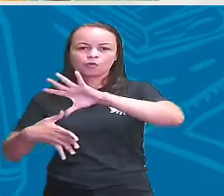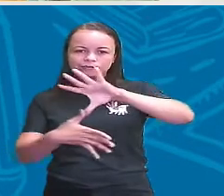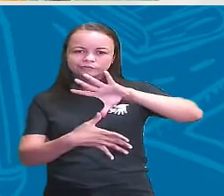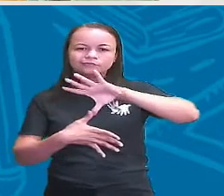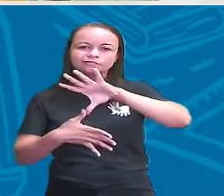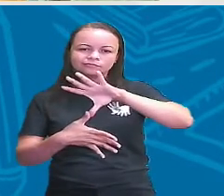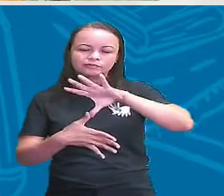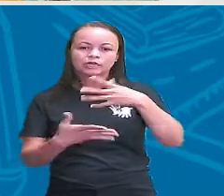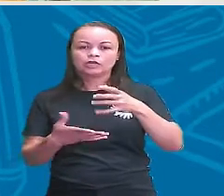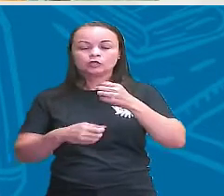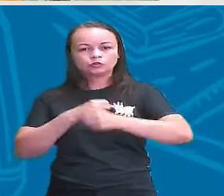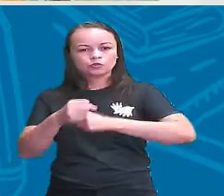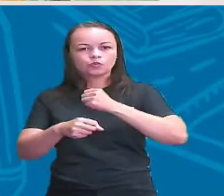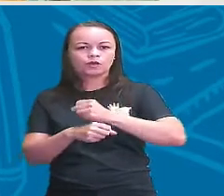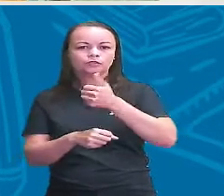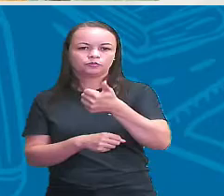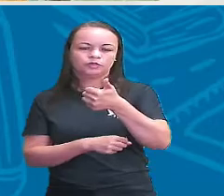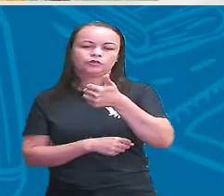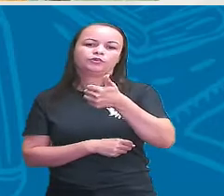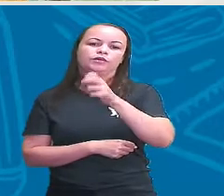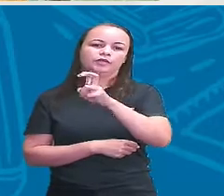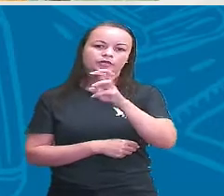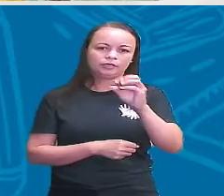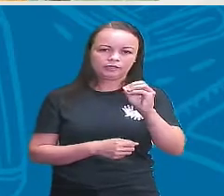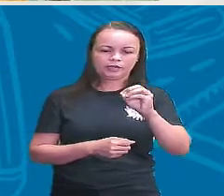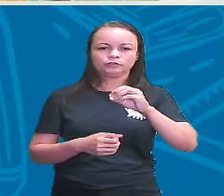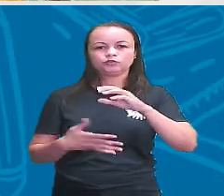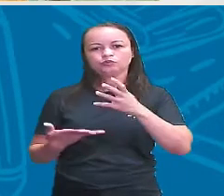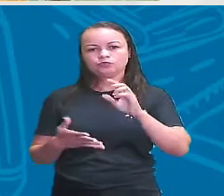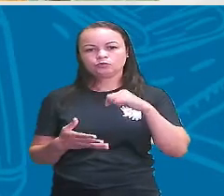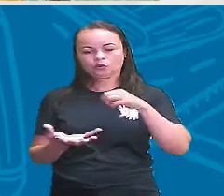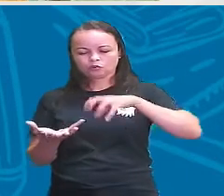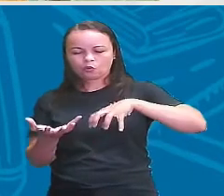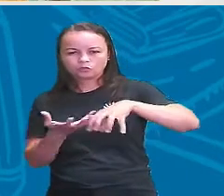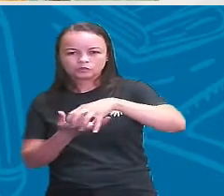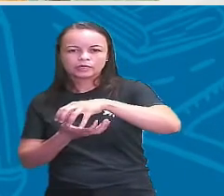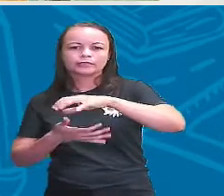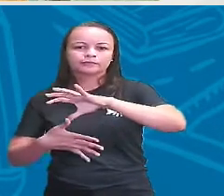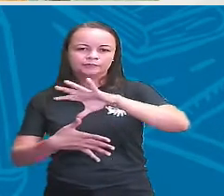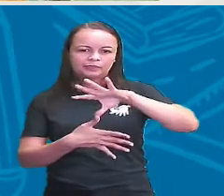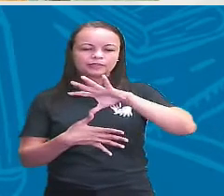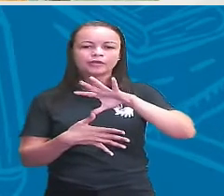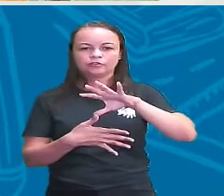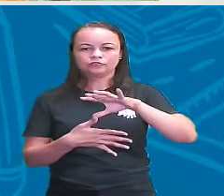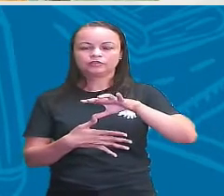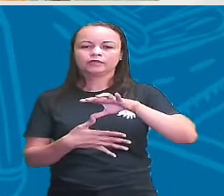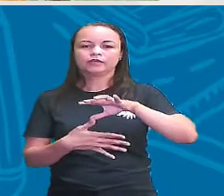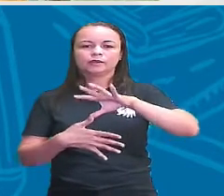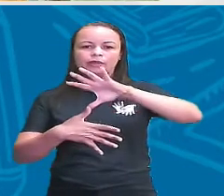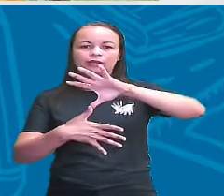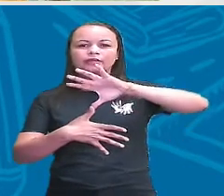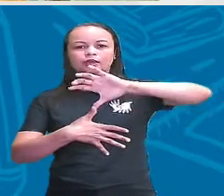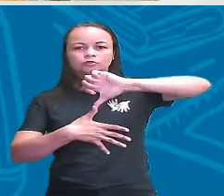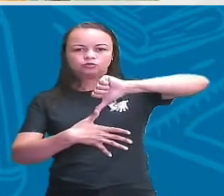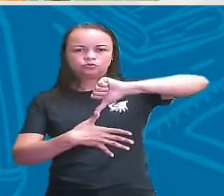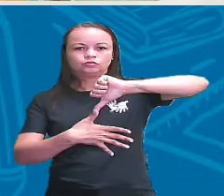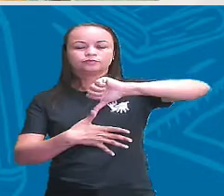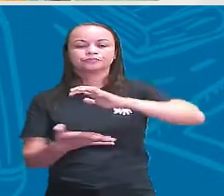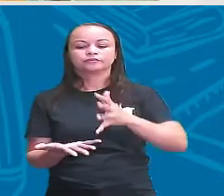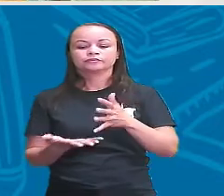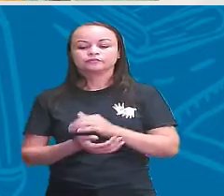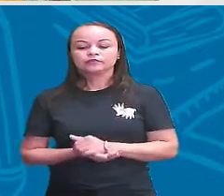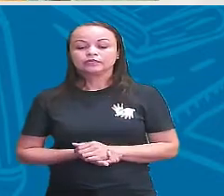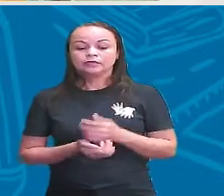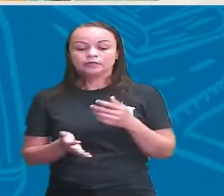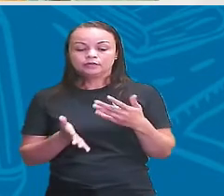americano, em 1500, que é o nosso continente, né? O nosso continente americano, a gente fica na América do Sul. Então, as grandes navegações